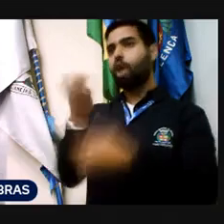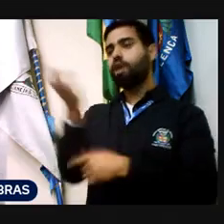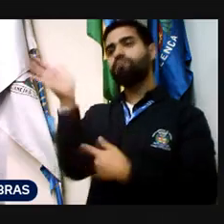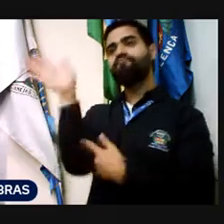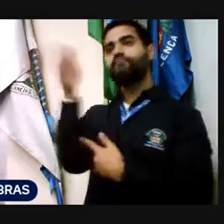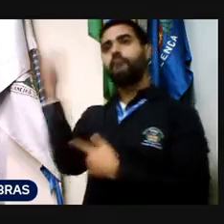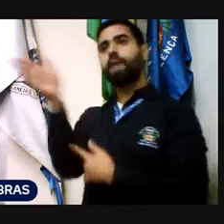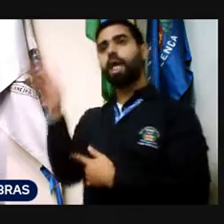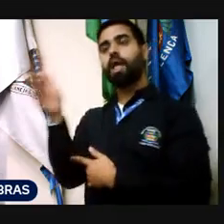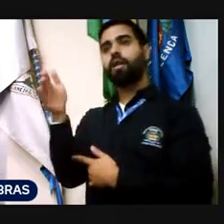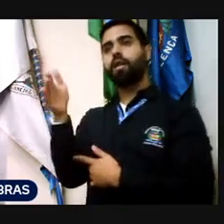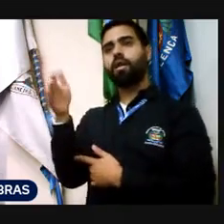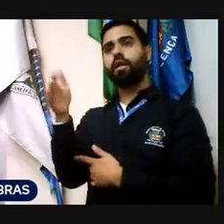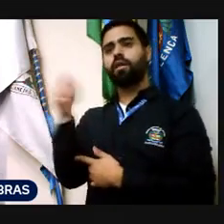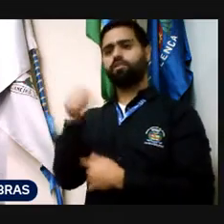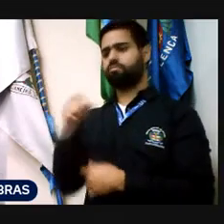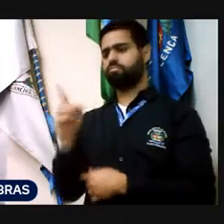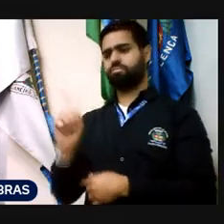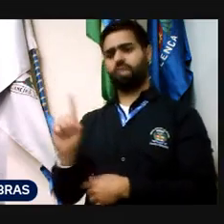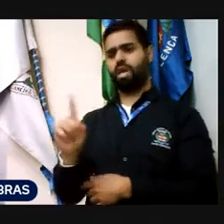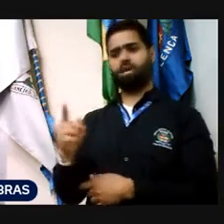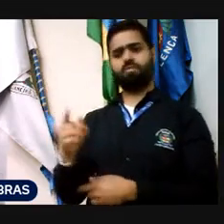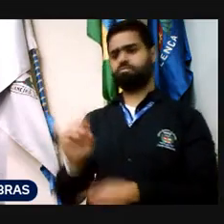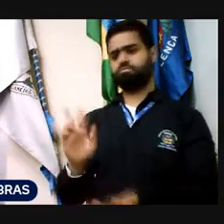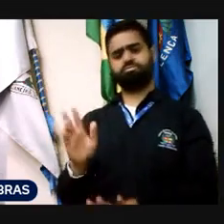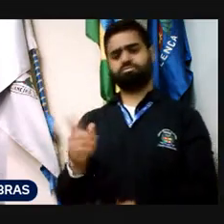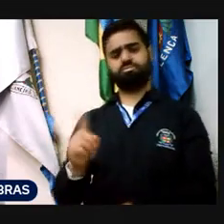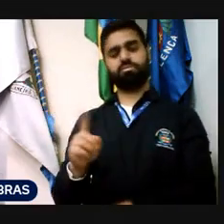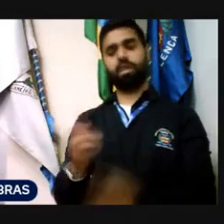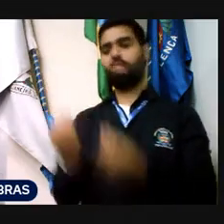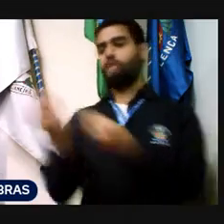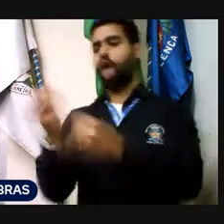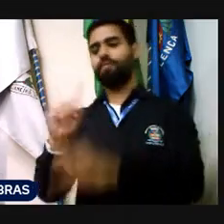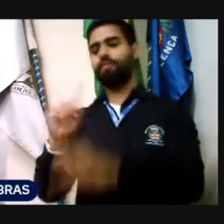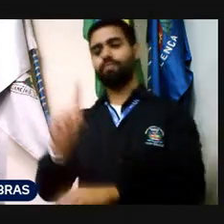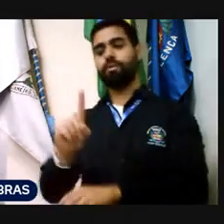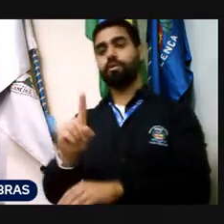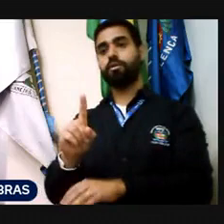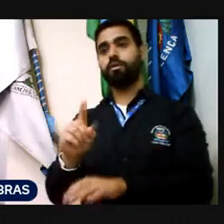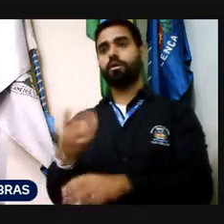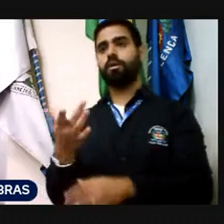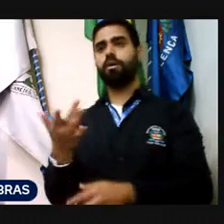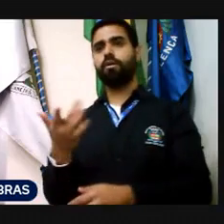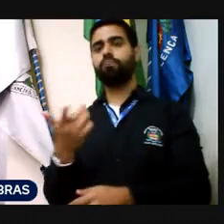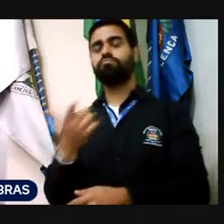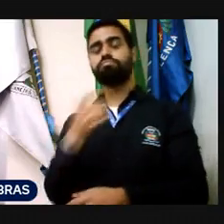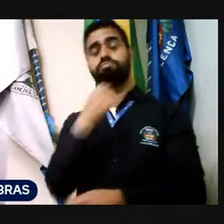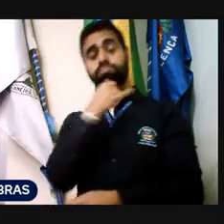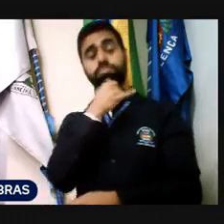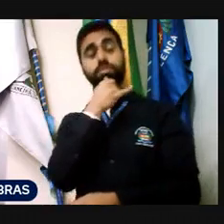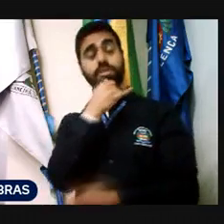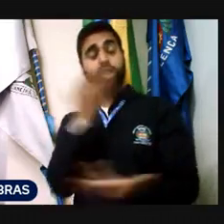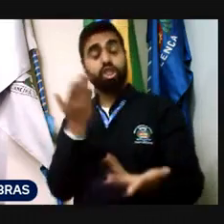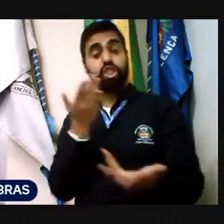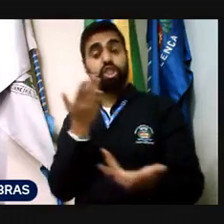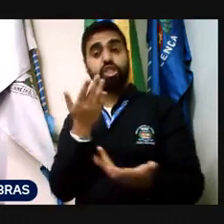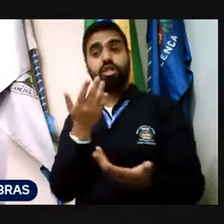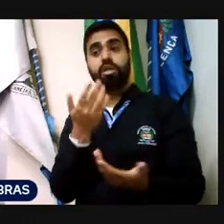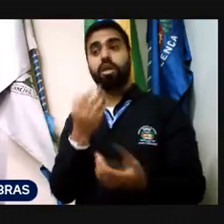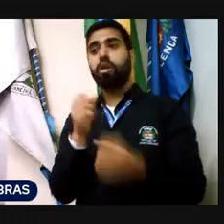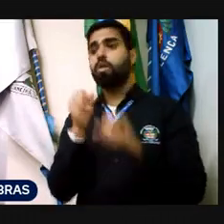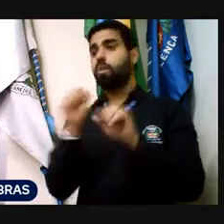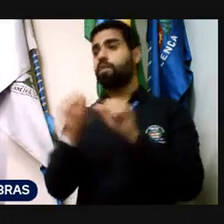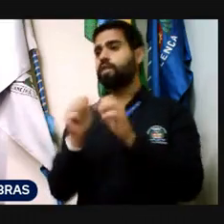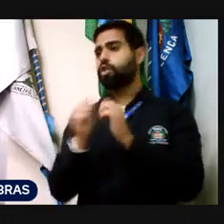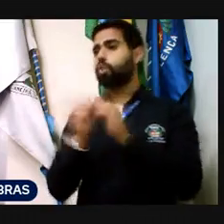forma recusada, né, essa bandeira que fosse doada para ele. A gente ficou muito triste naquele momento, a gente acolheu o Daniel, o que a gente pôde fazer